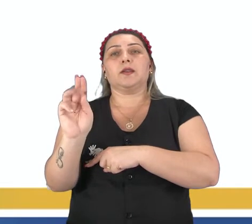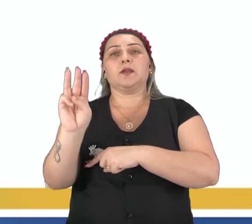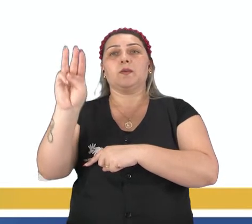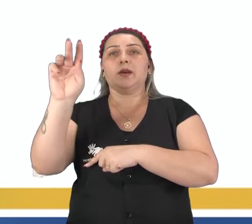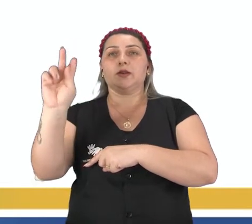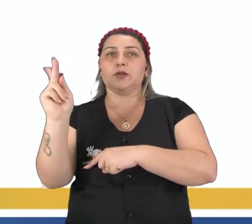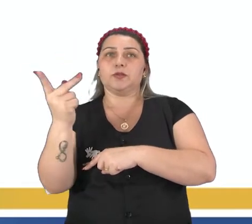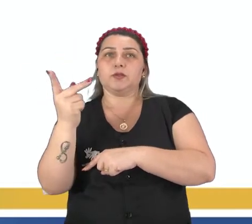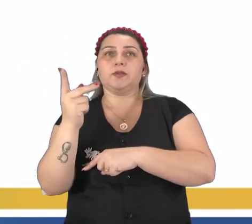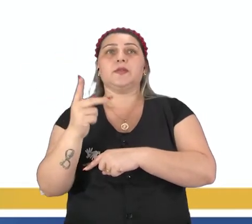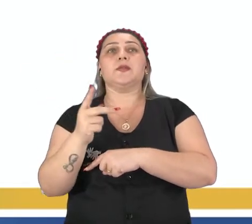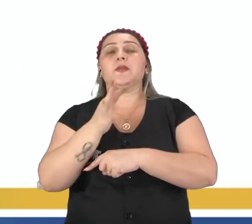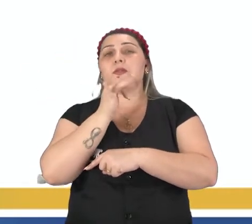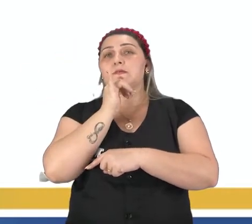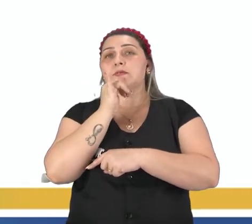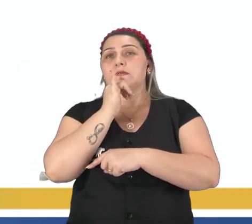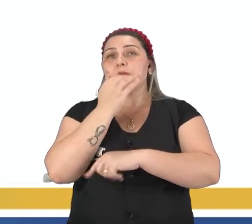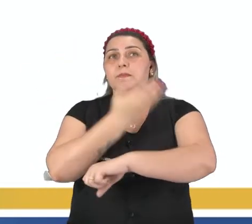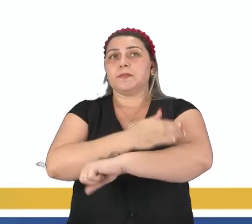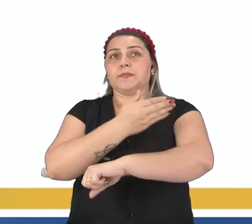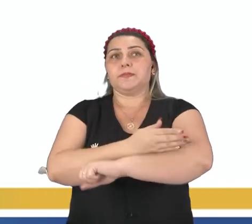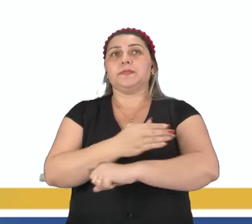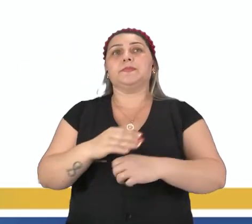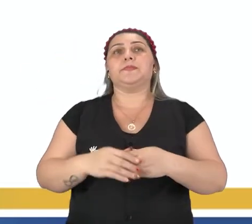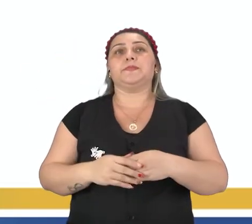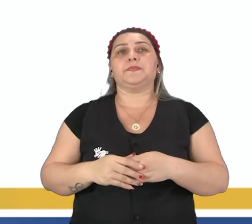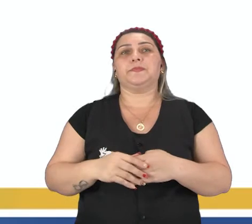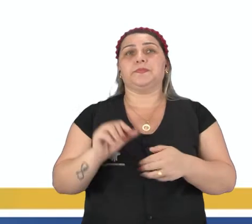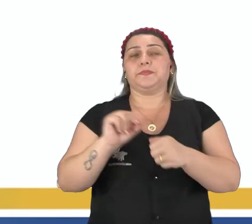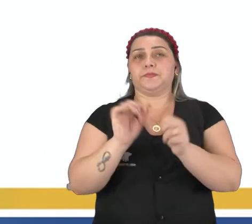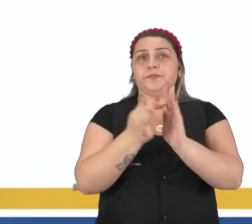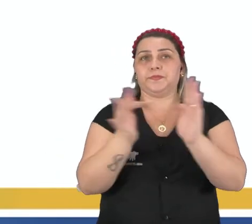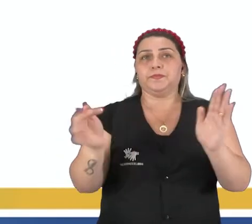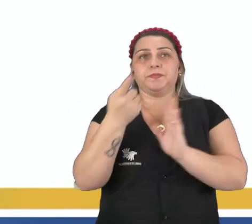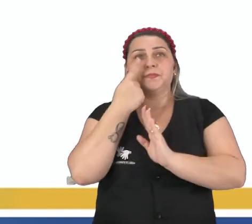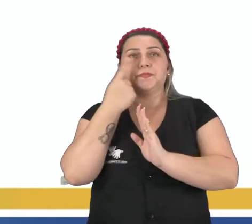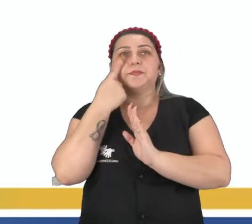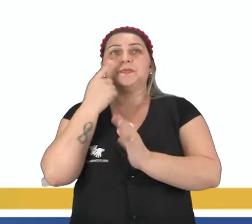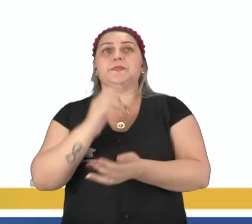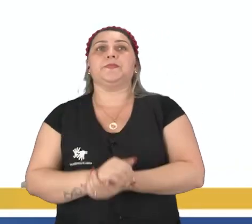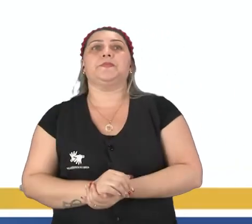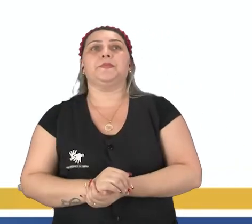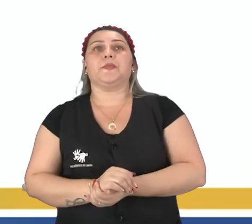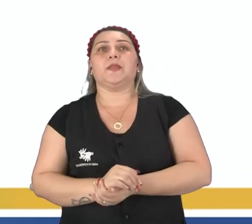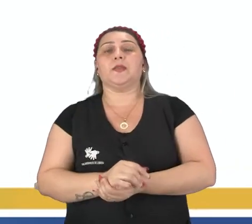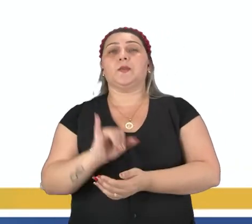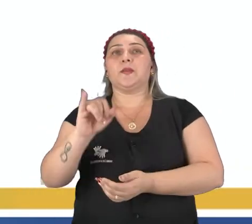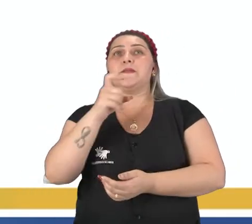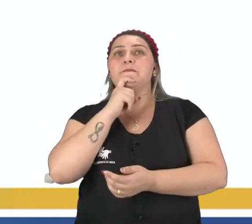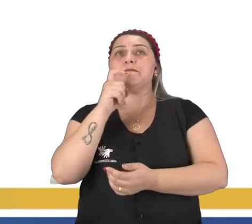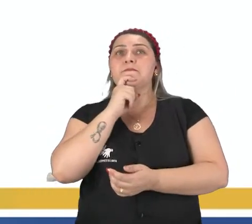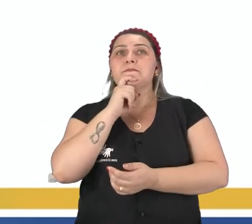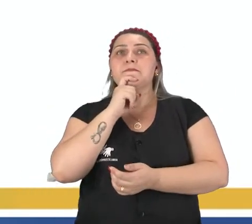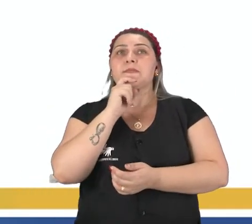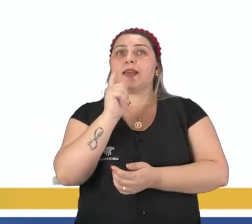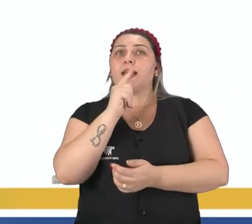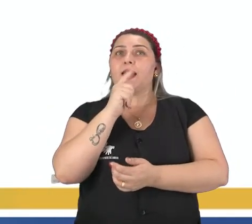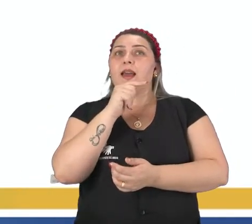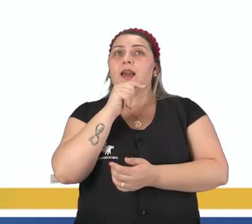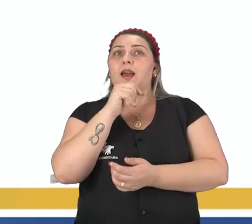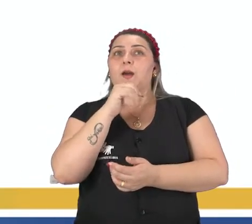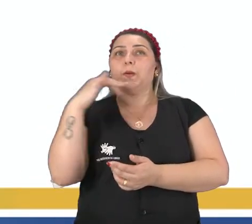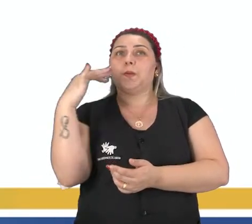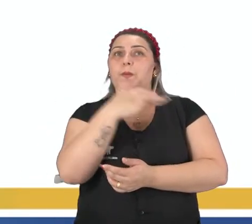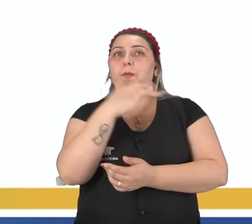tá? Um exemplo prático, tá? Em que nós vamos aplicar a fórmula. Observem o exemplo. No modo inverno, água quente,